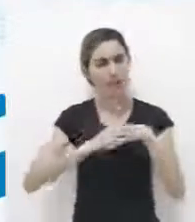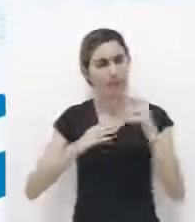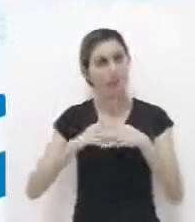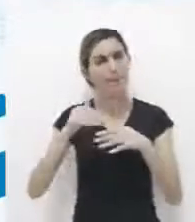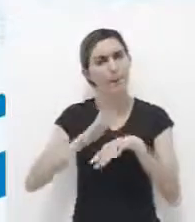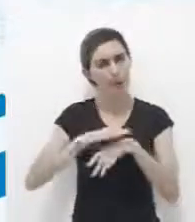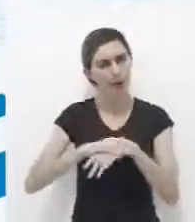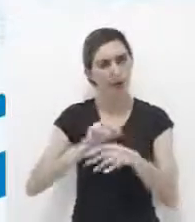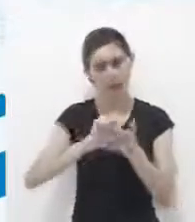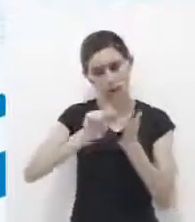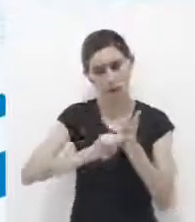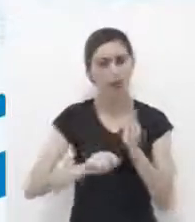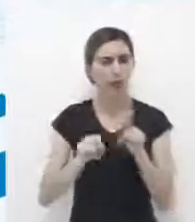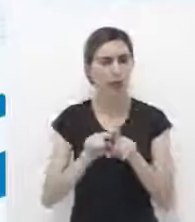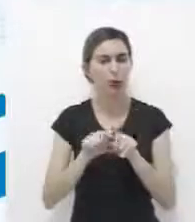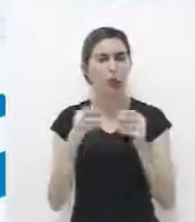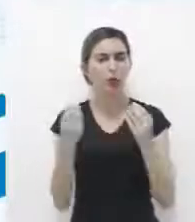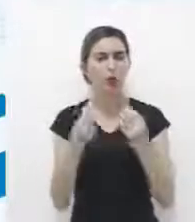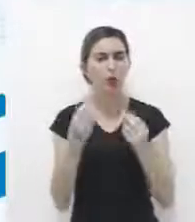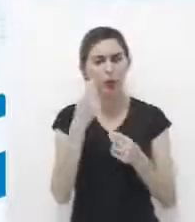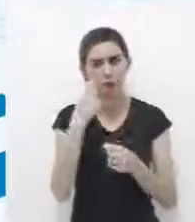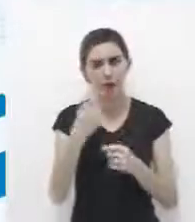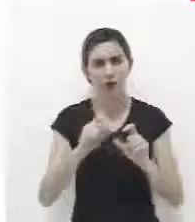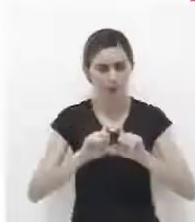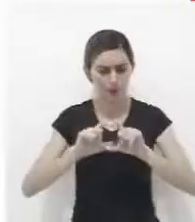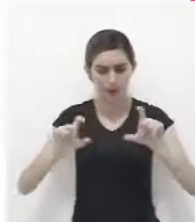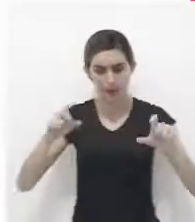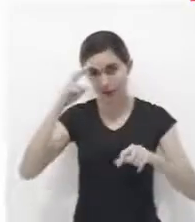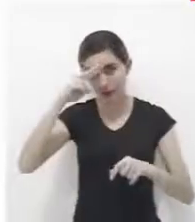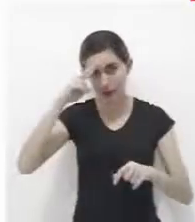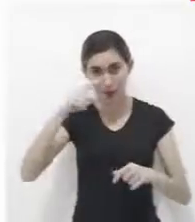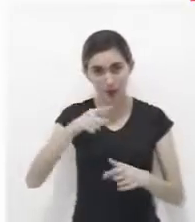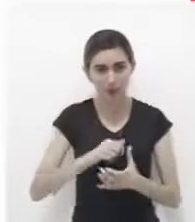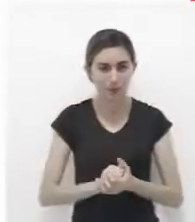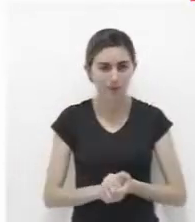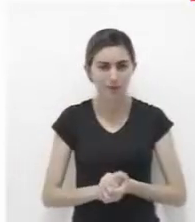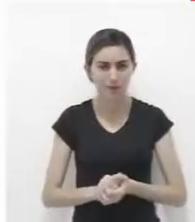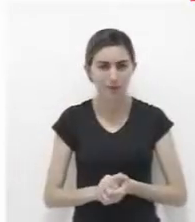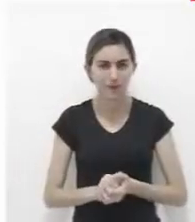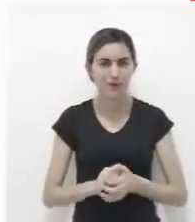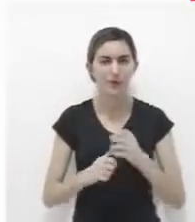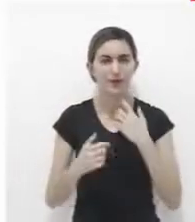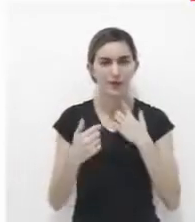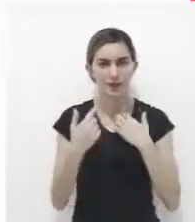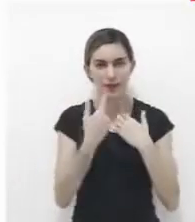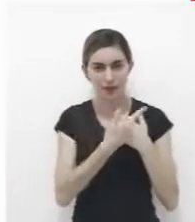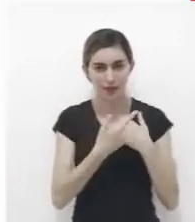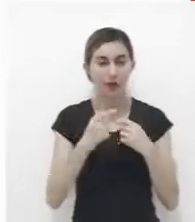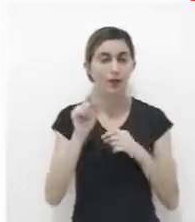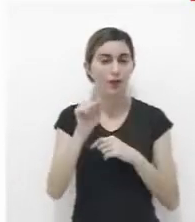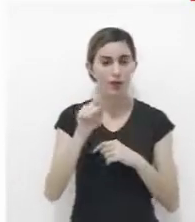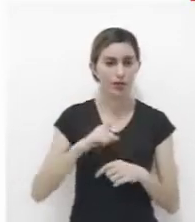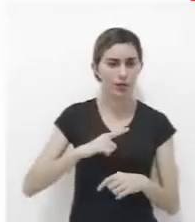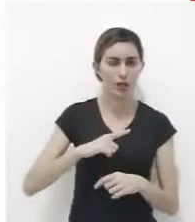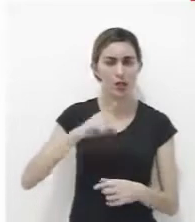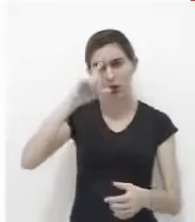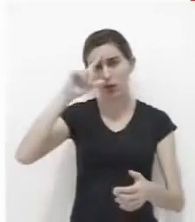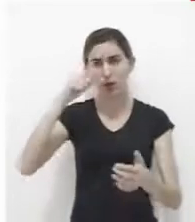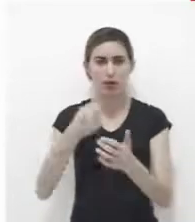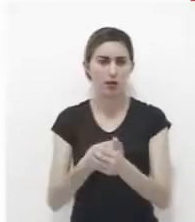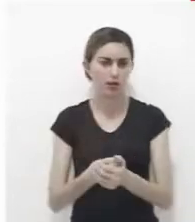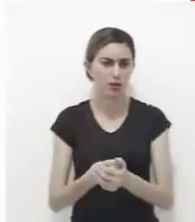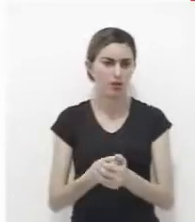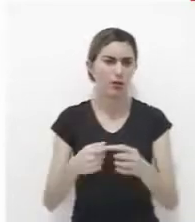pode fazer isso manualmente também. Como é que vai ficar? Olha ali, ó. Lembra disso aí? Beleza. E aí você